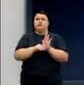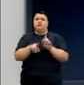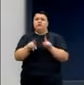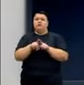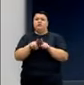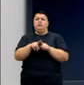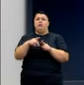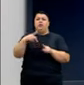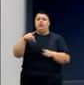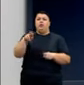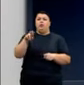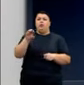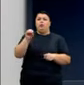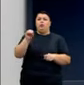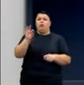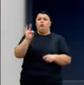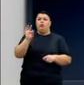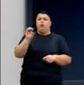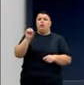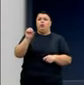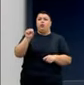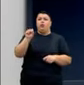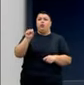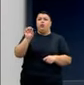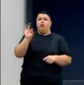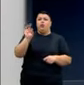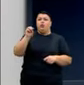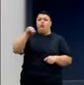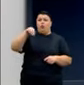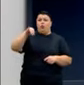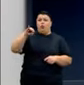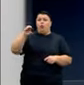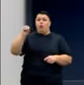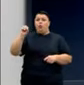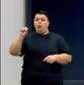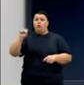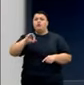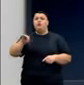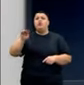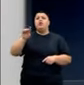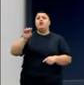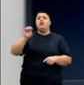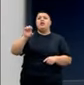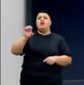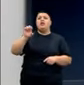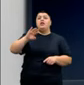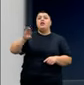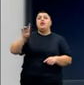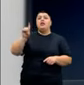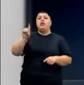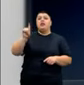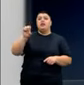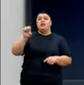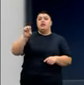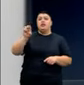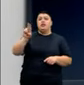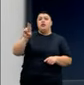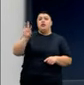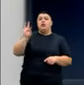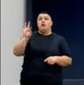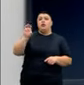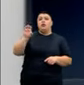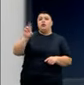deuterostômios. Aqui na gástrula, não sei se vocês observaram já que tem uma